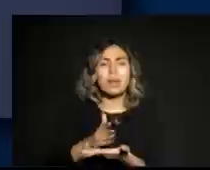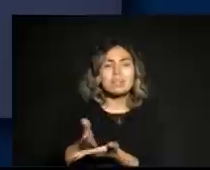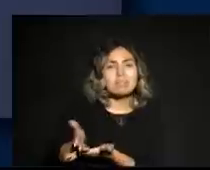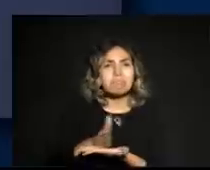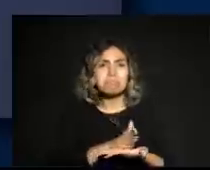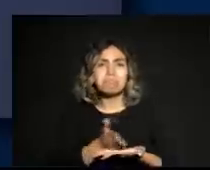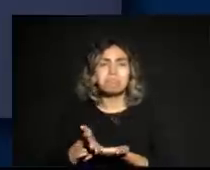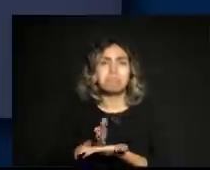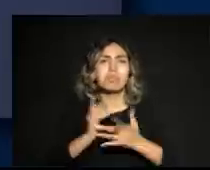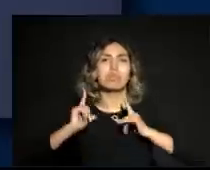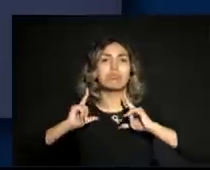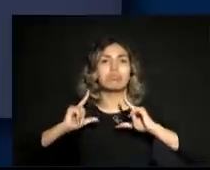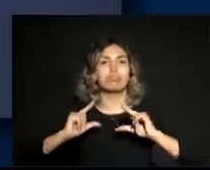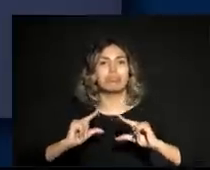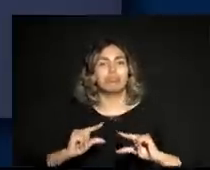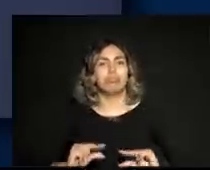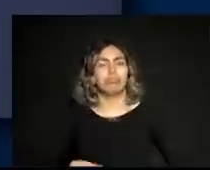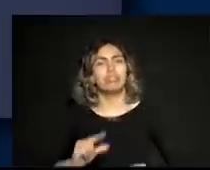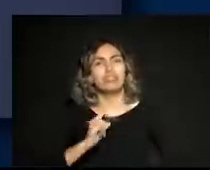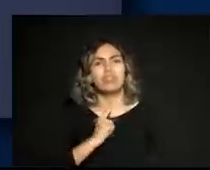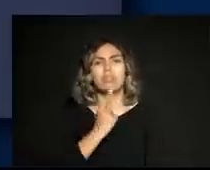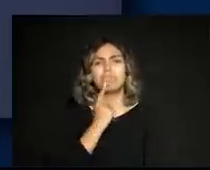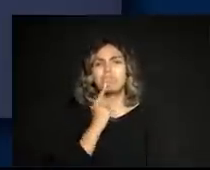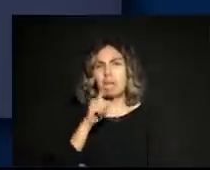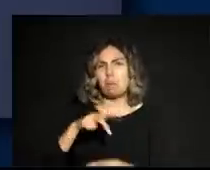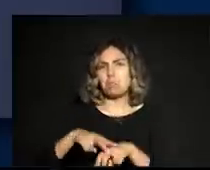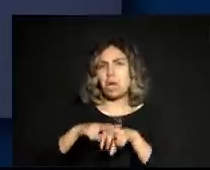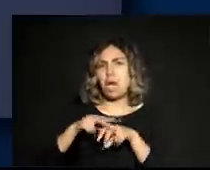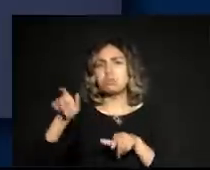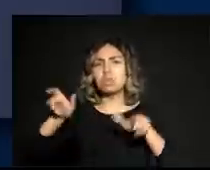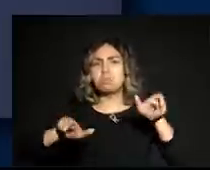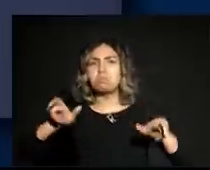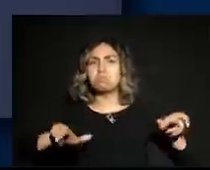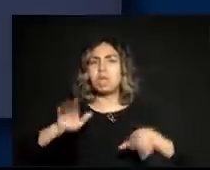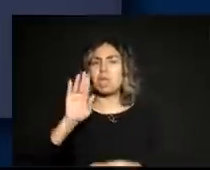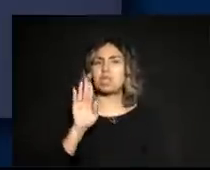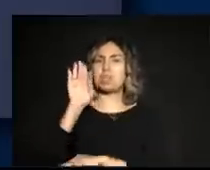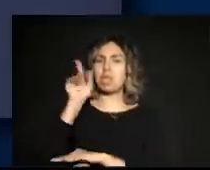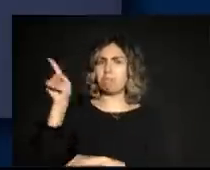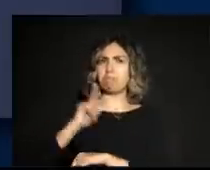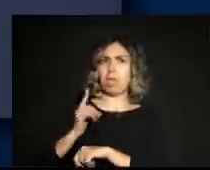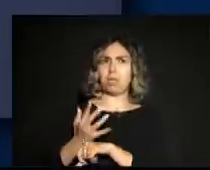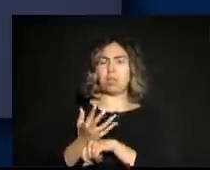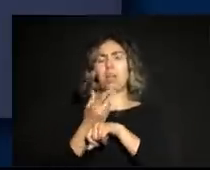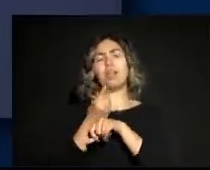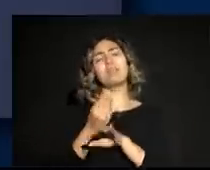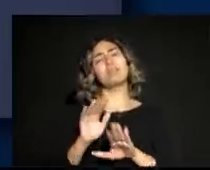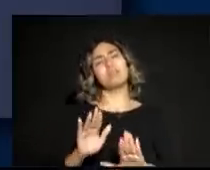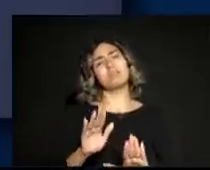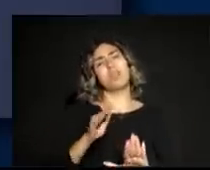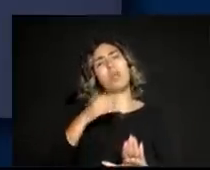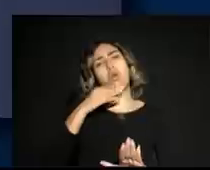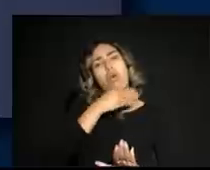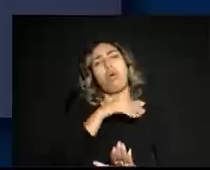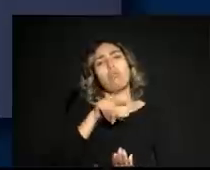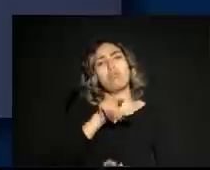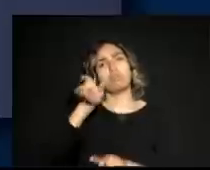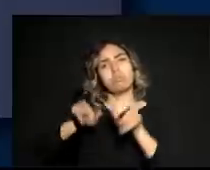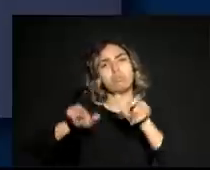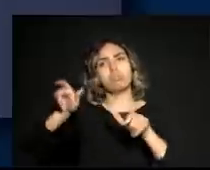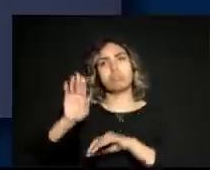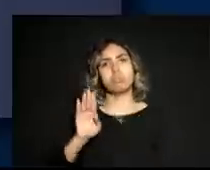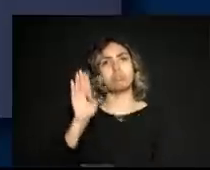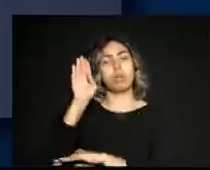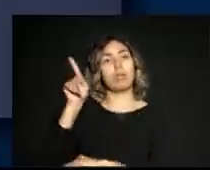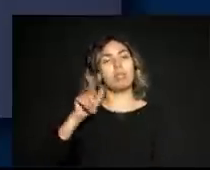Poxa isso é um talento dos candidatos claro que os candidatos têm uma responsabilidade Mas eles são